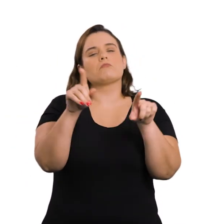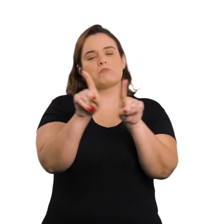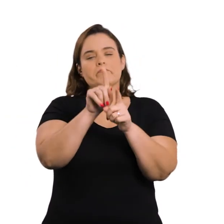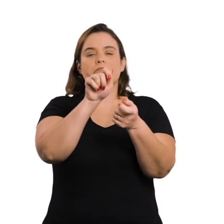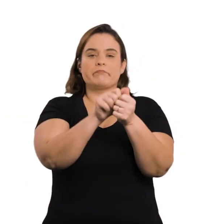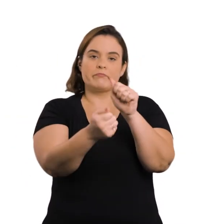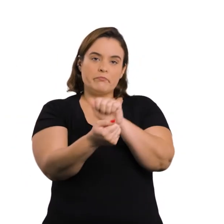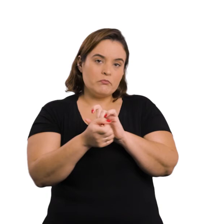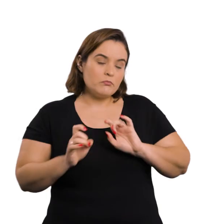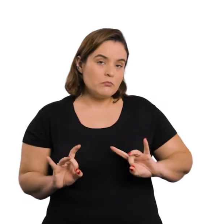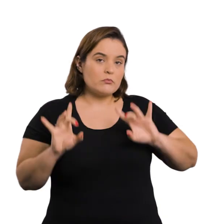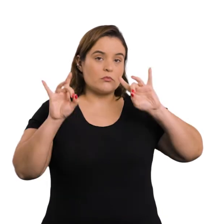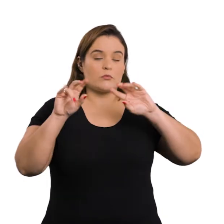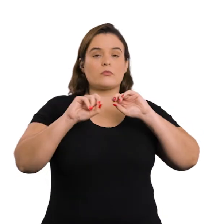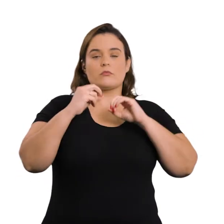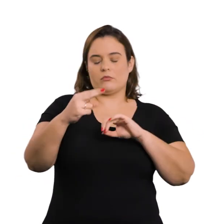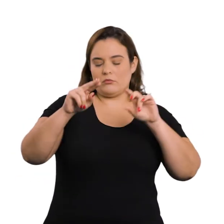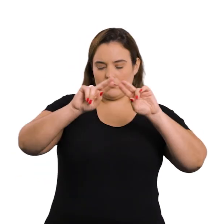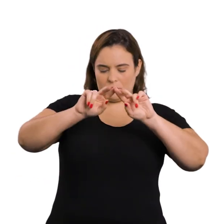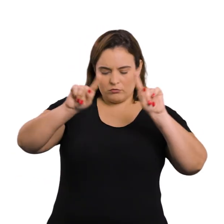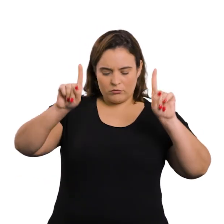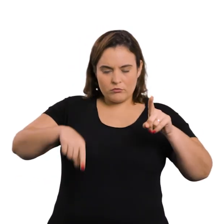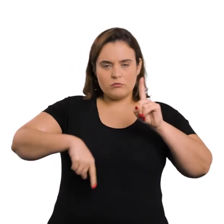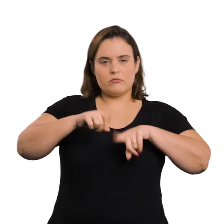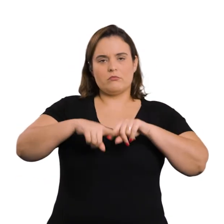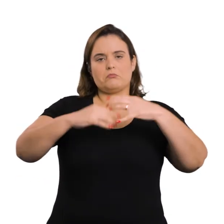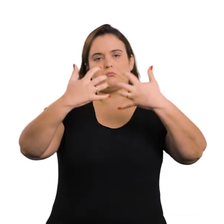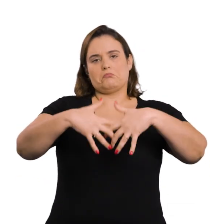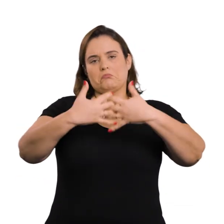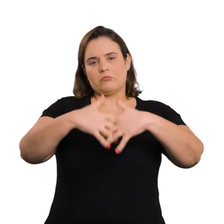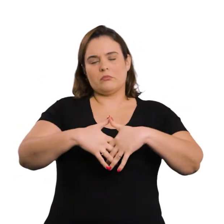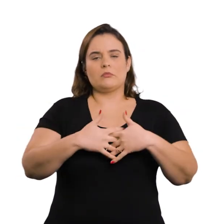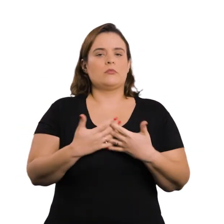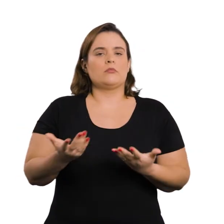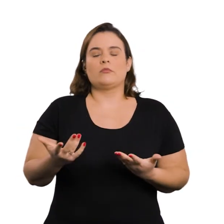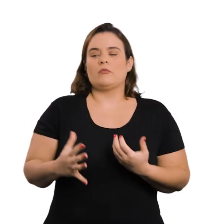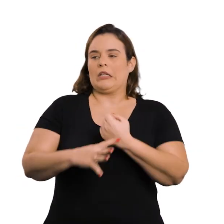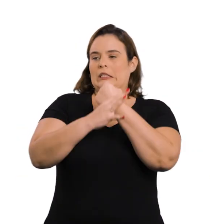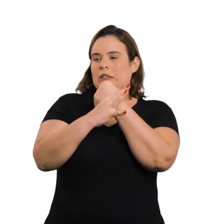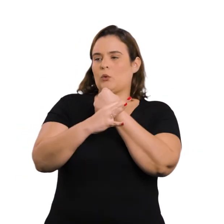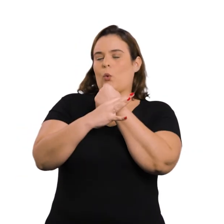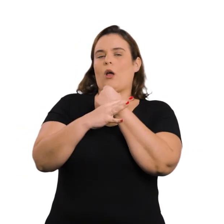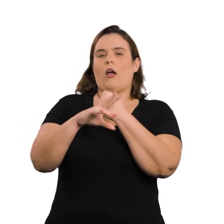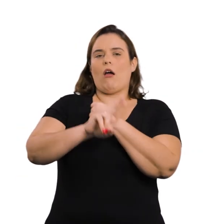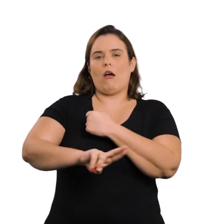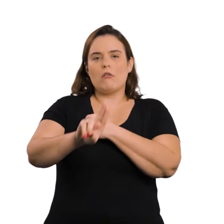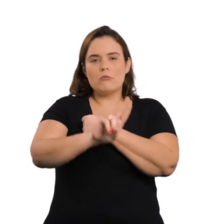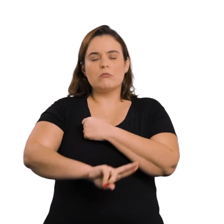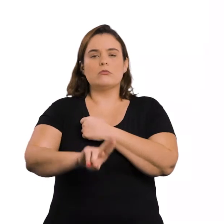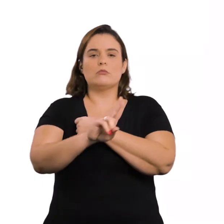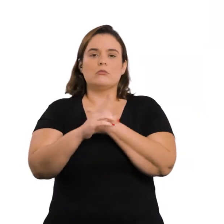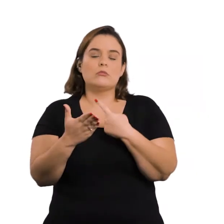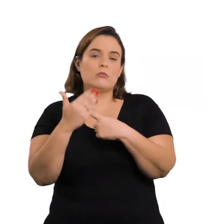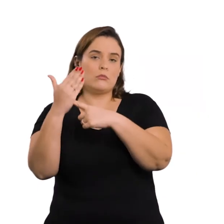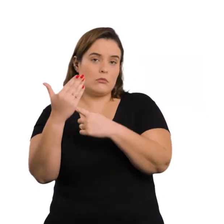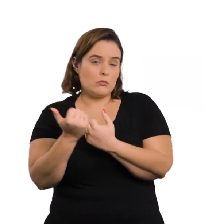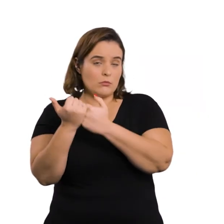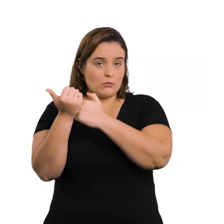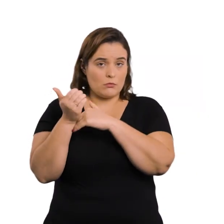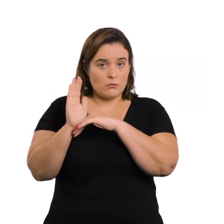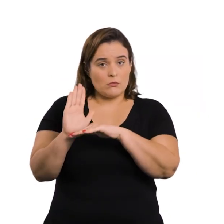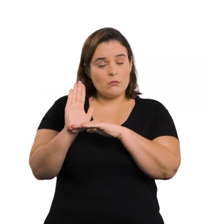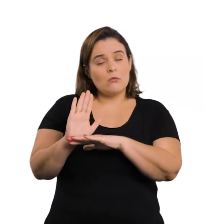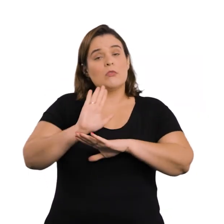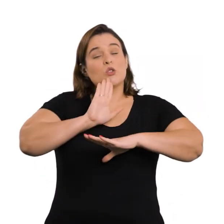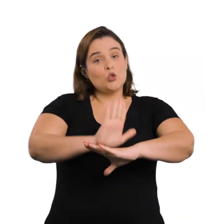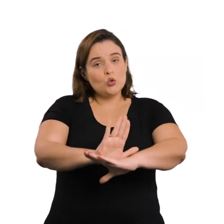arquitetônica até a adaptações específicas de mobiliários, máquinas e equipamentos, dispositivos de segurança, utilização de